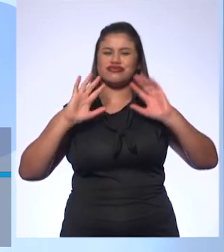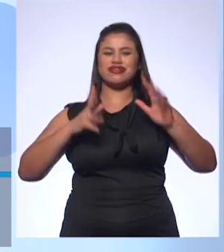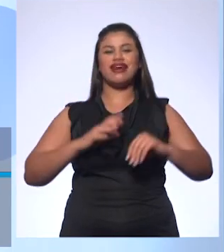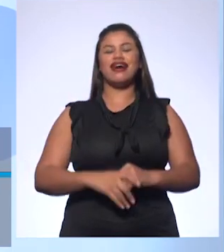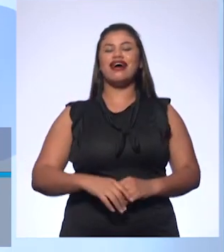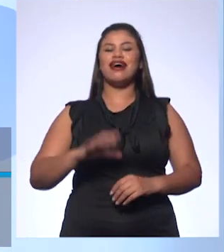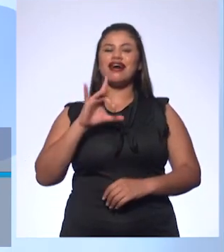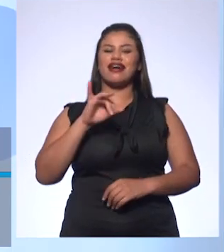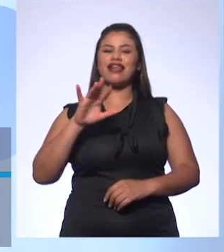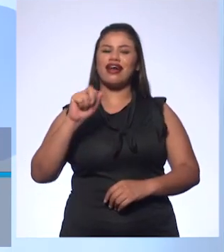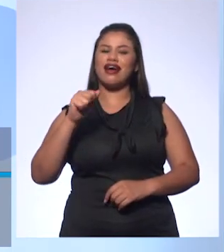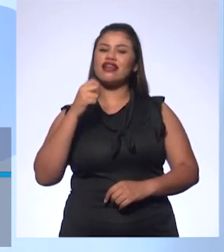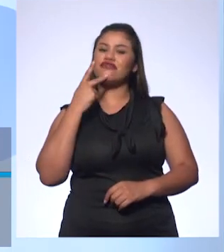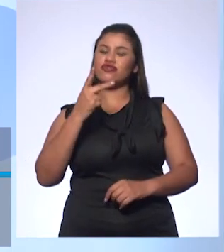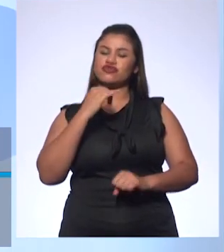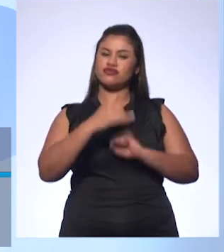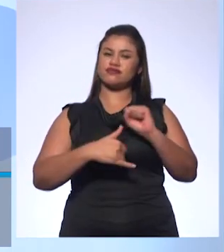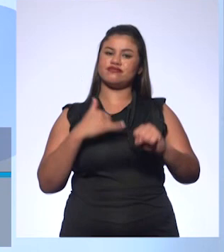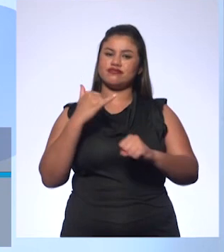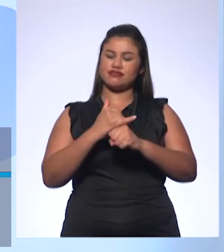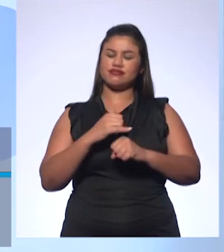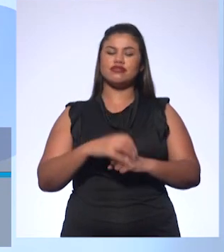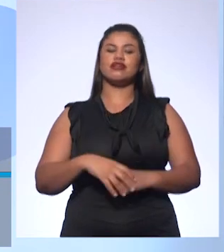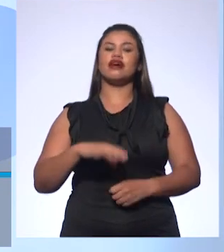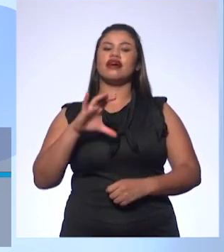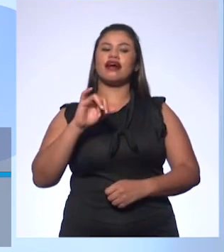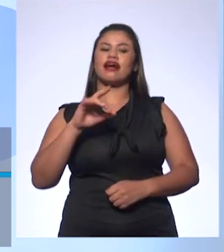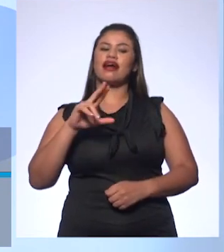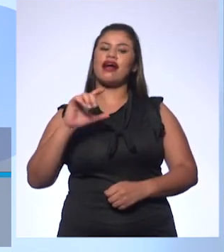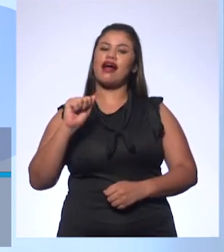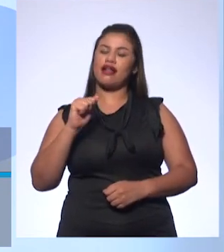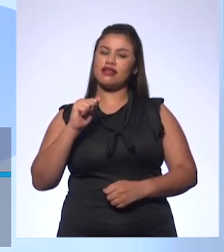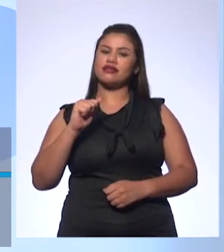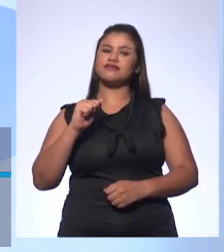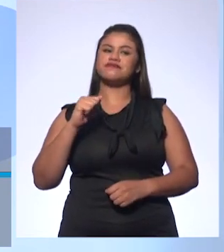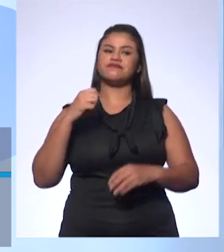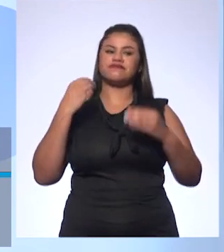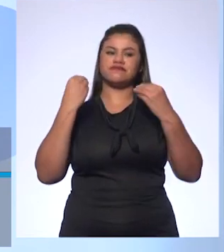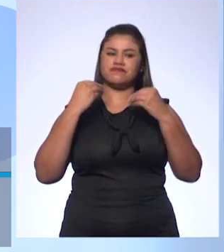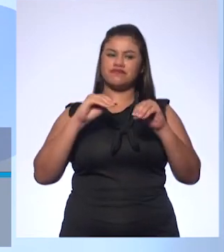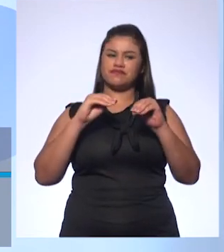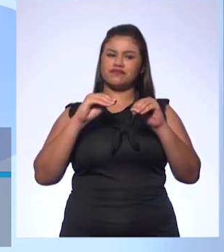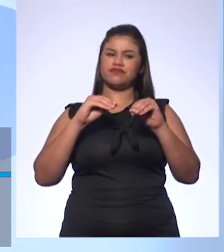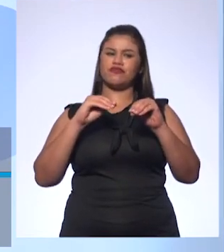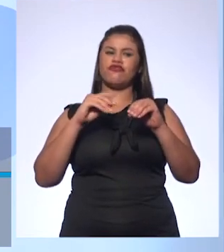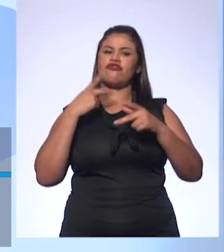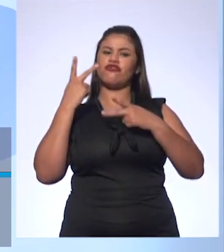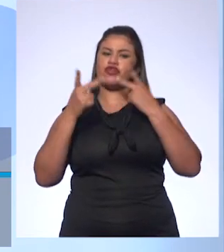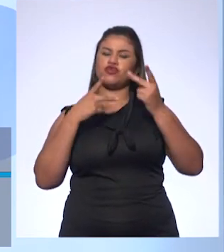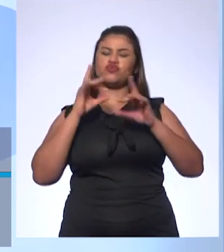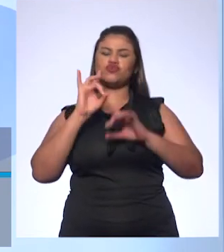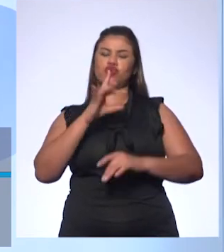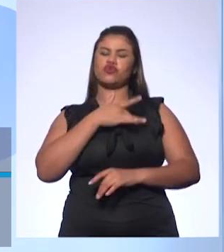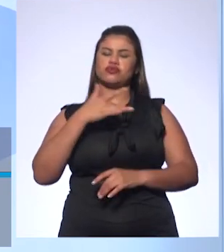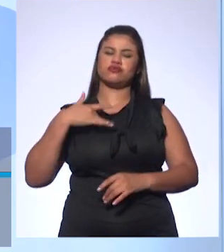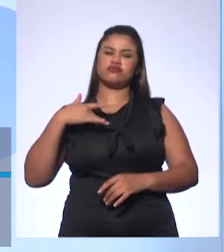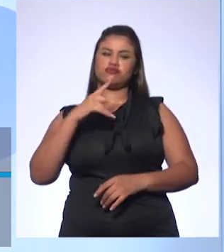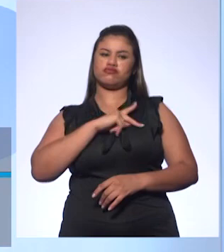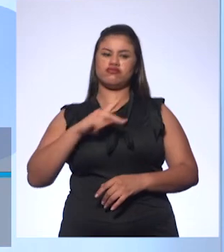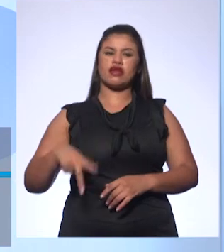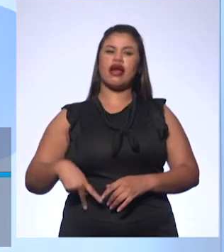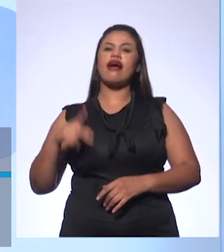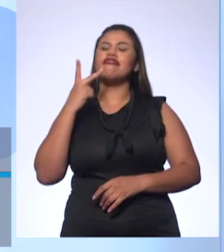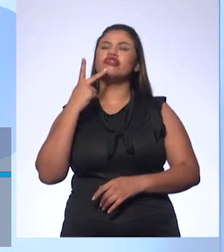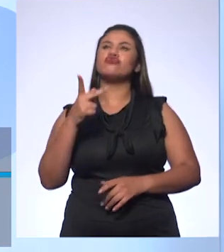colocou internet. Né? A aluna Carla não colocou o meio, né? Citou a saúde pública. Colocou sim,